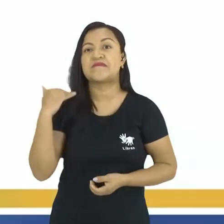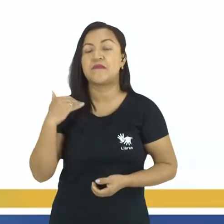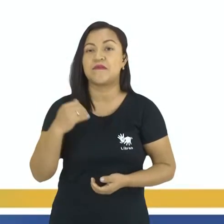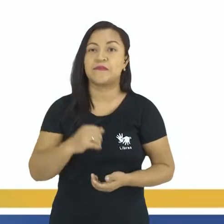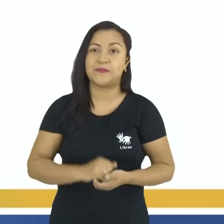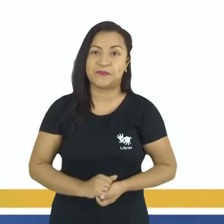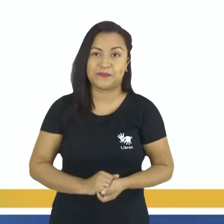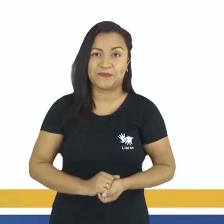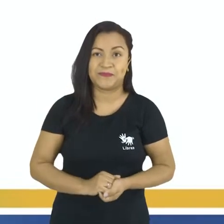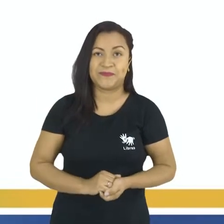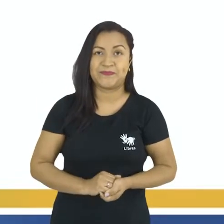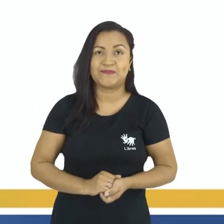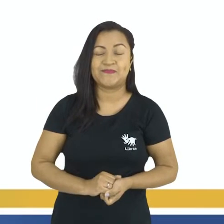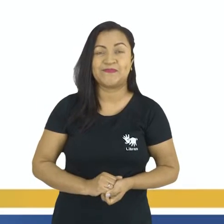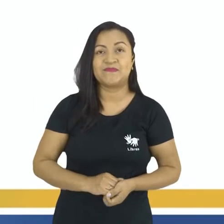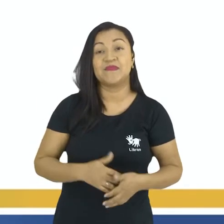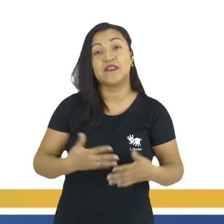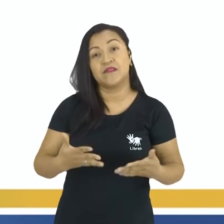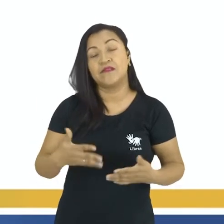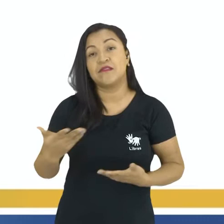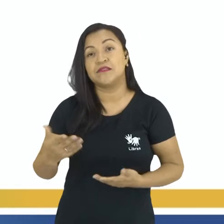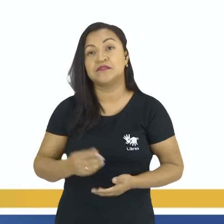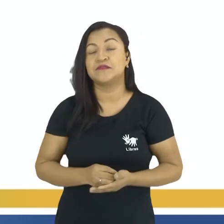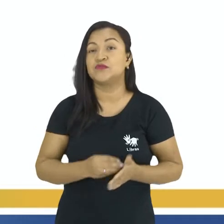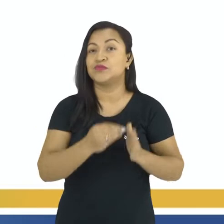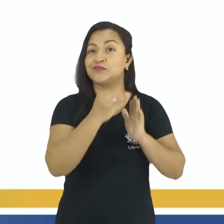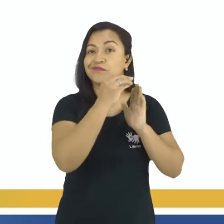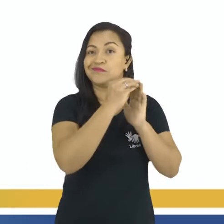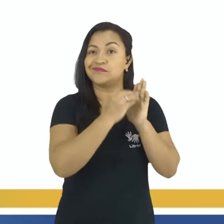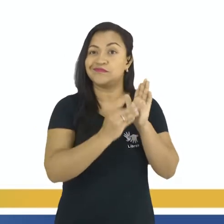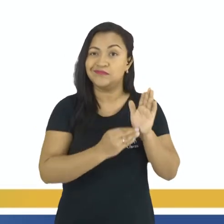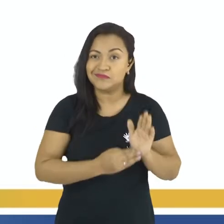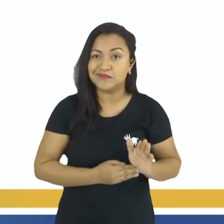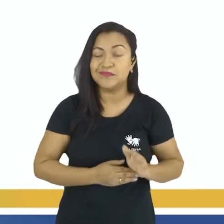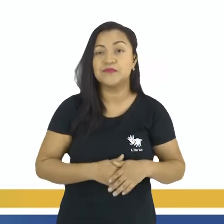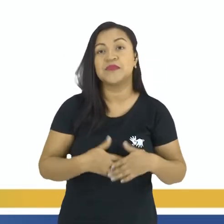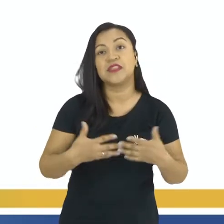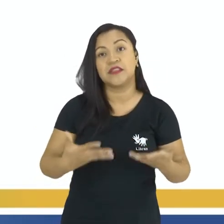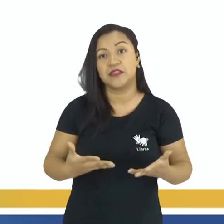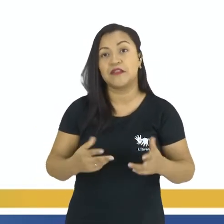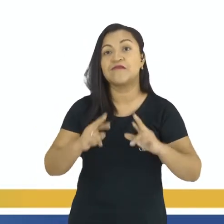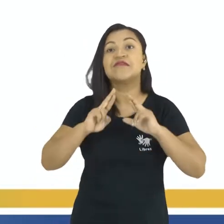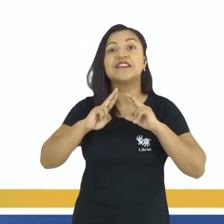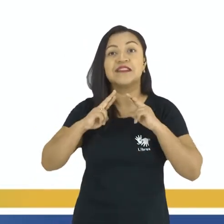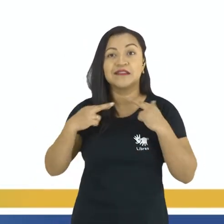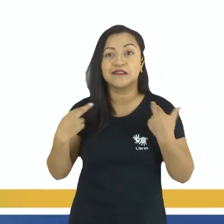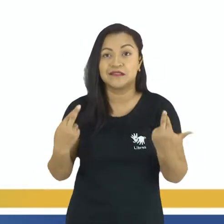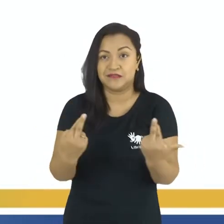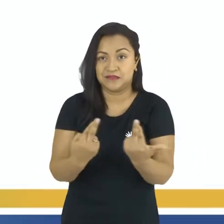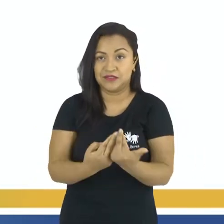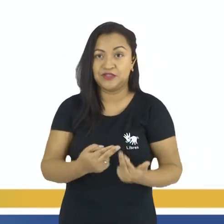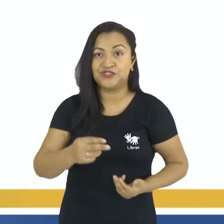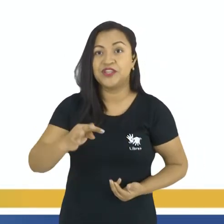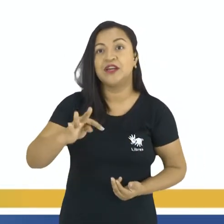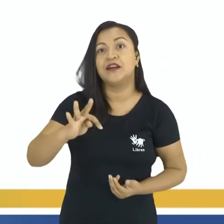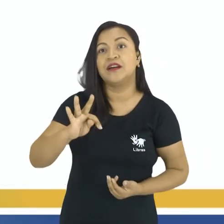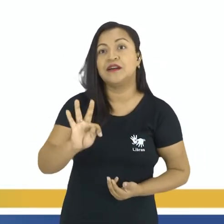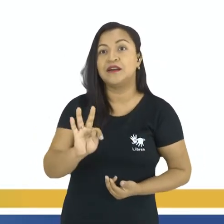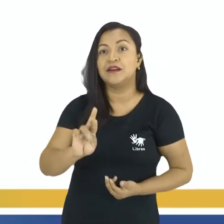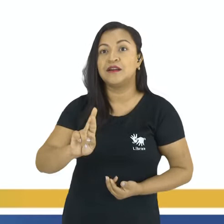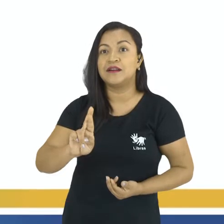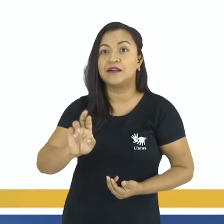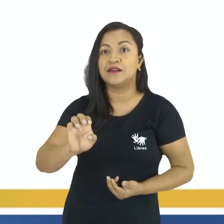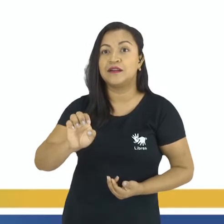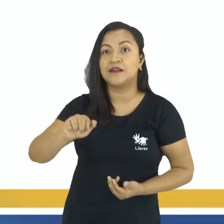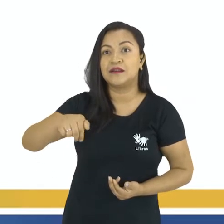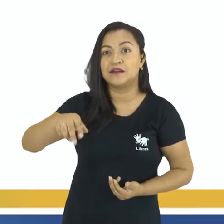tá bom? Então, essas foram algumas medidas, tá? Dentro desse Concílio de Trento. O Concílio de Trento é